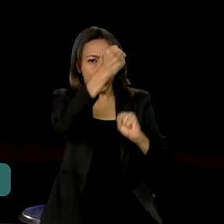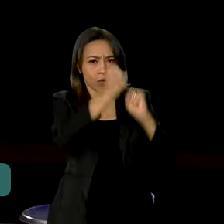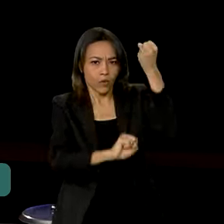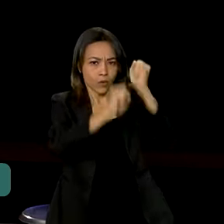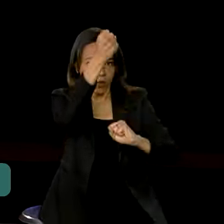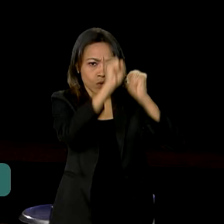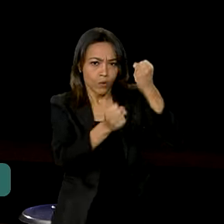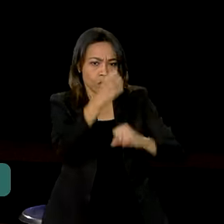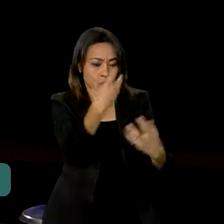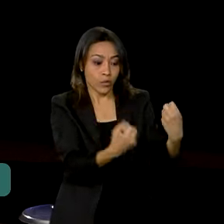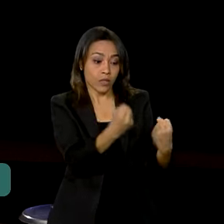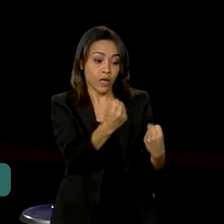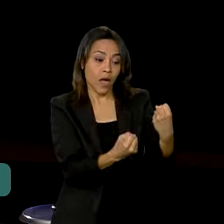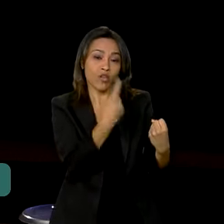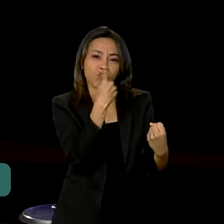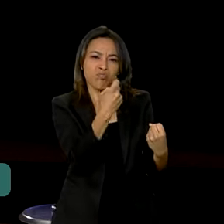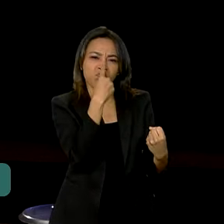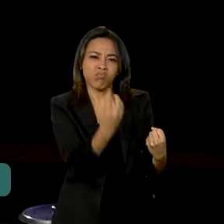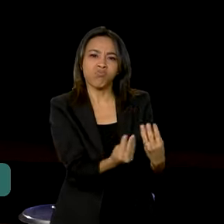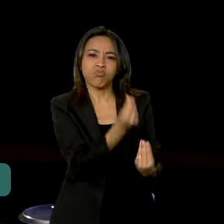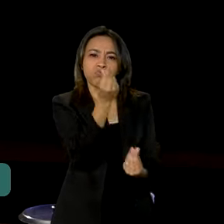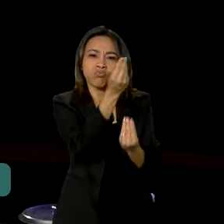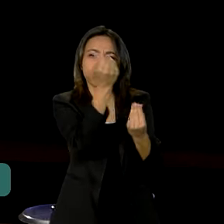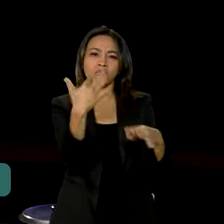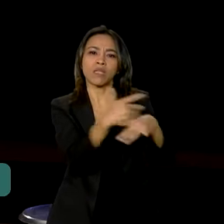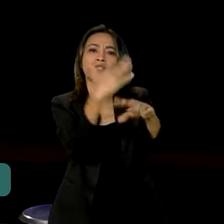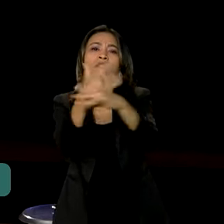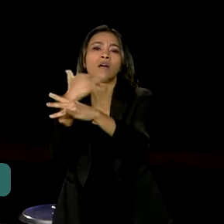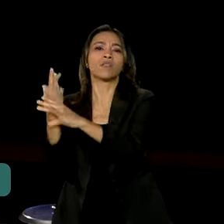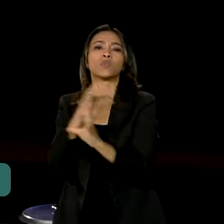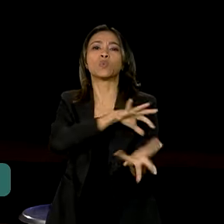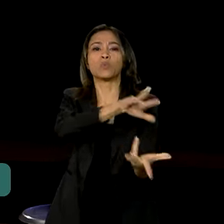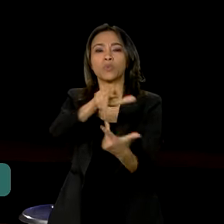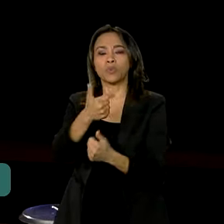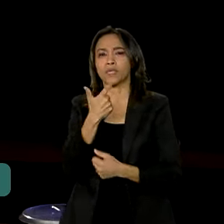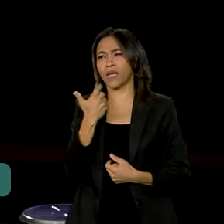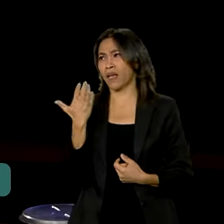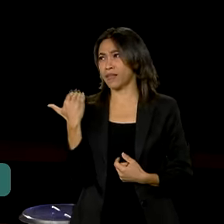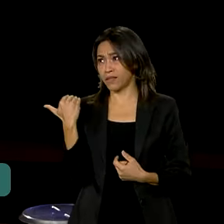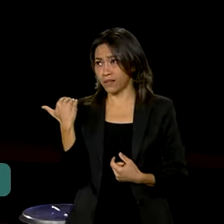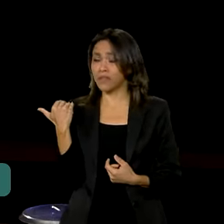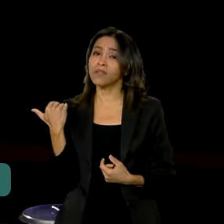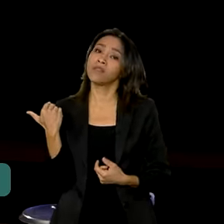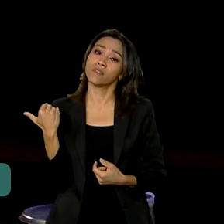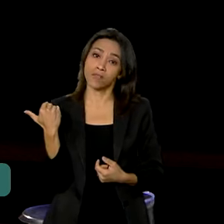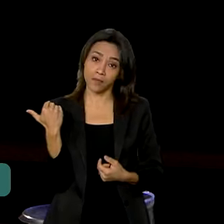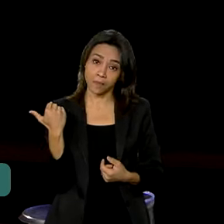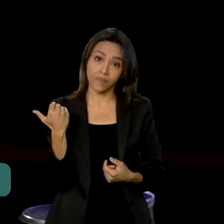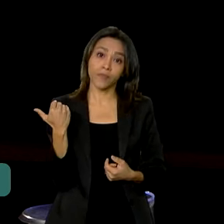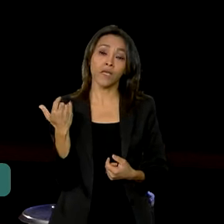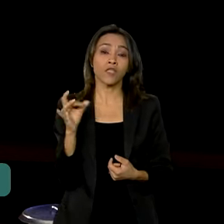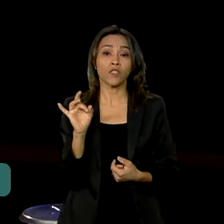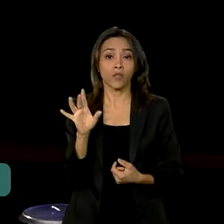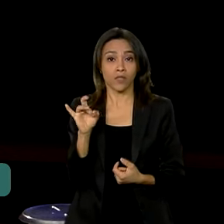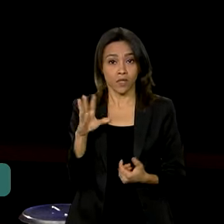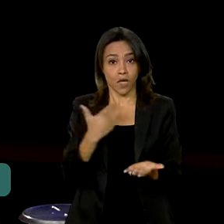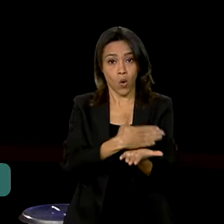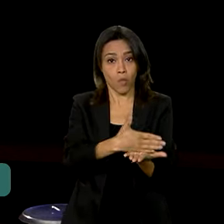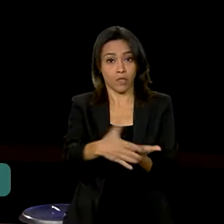as cidades no mundo. Sim. Por isso, esse fenômeno é recente, né? Ele é ascendente, ele está só